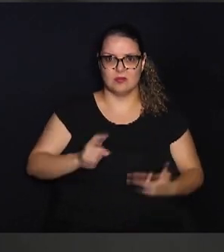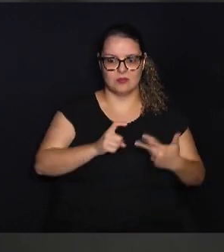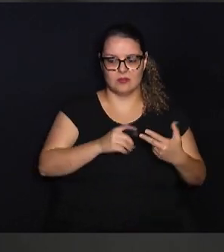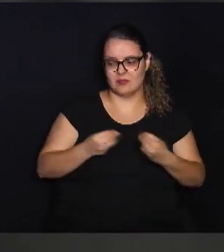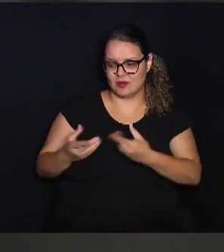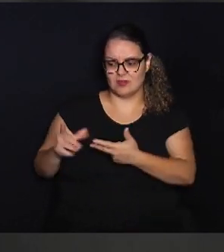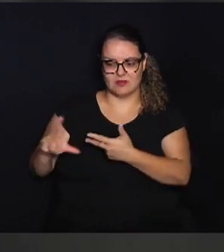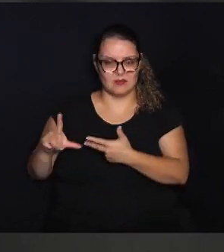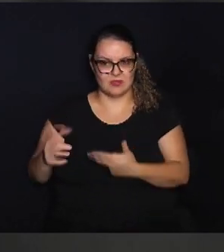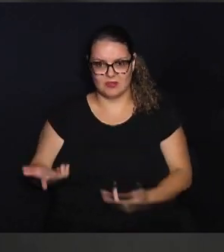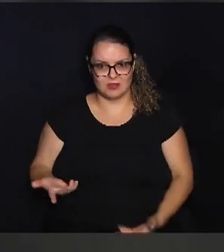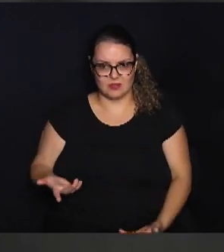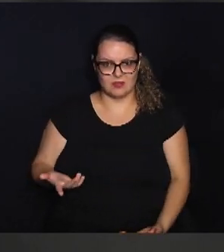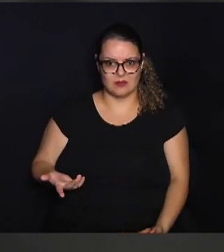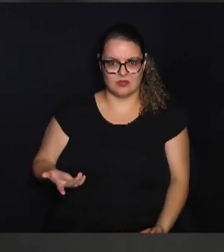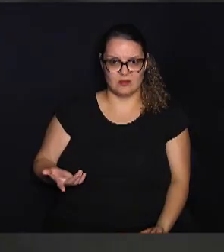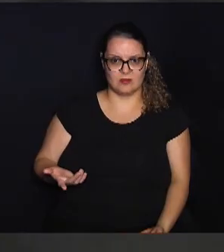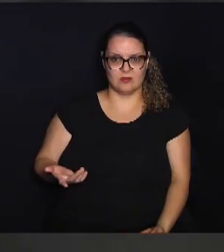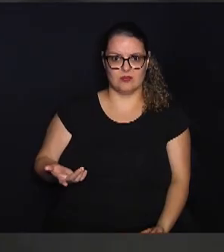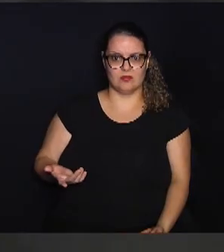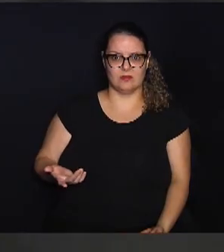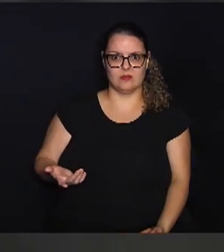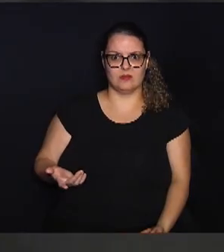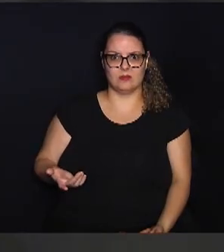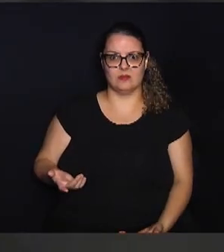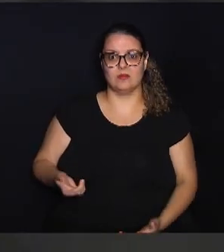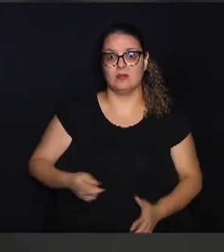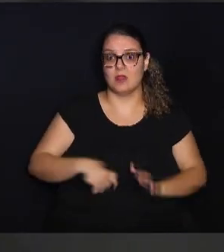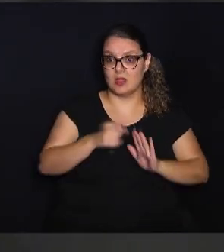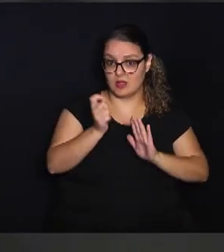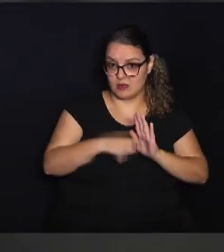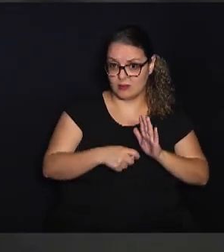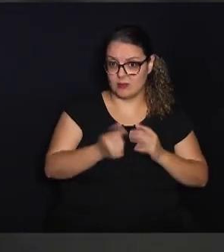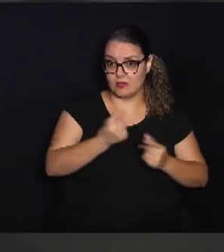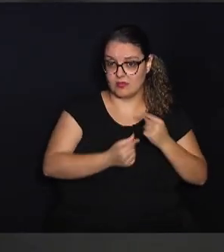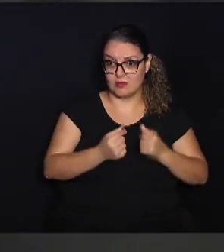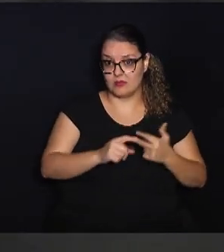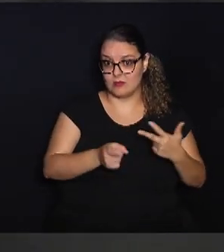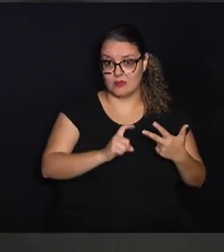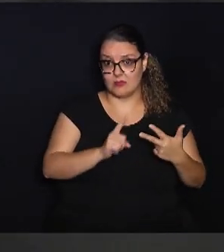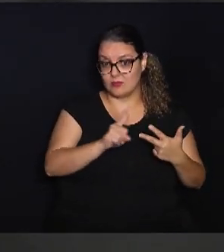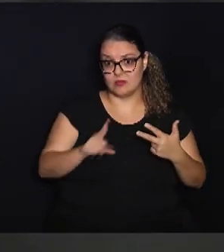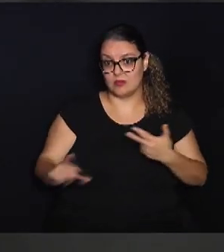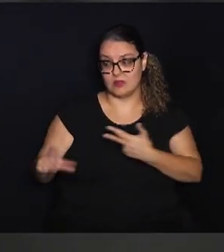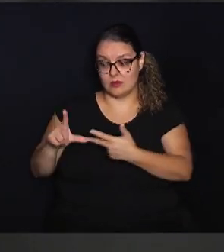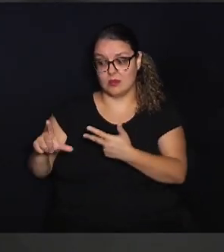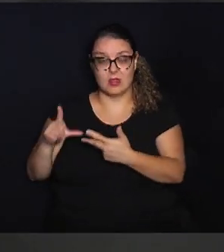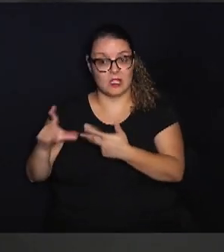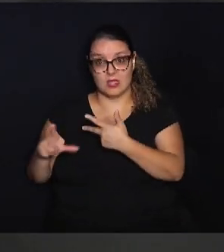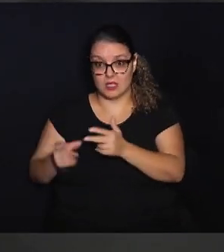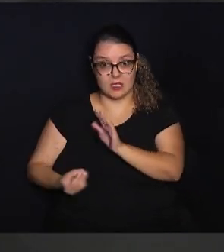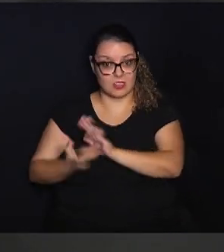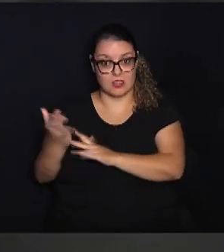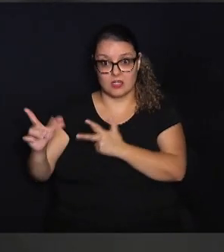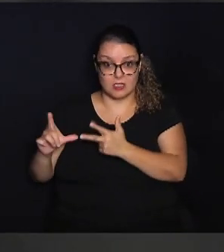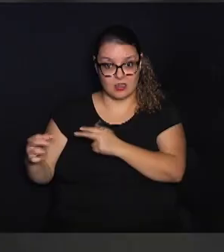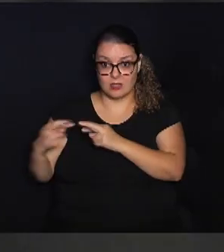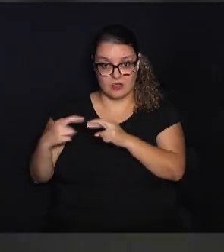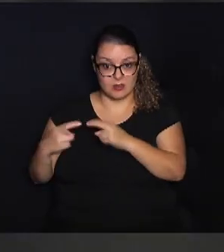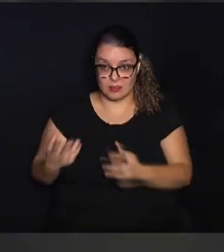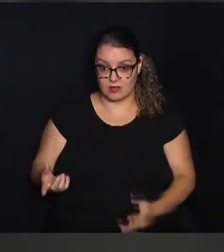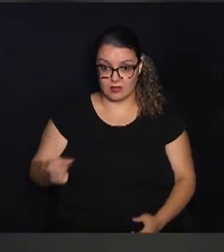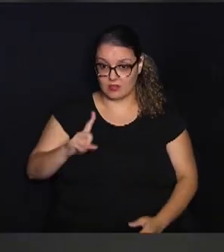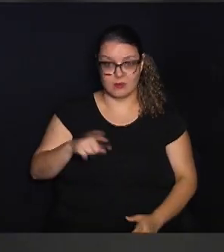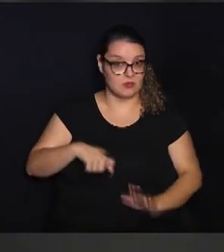legislativo, sendo que a execução do orçamento é do executivo, não é do legislativo, é legislar e fiscalizar, não é para